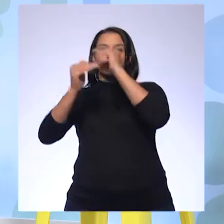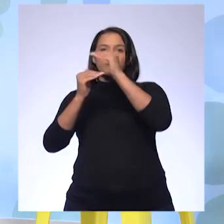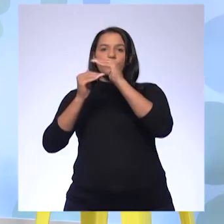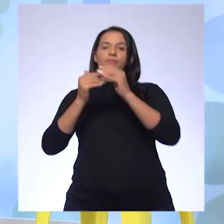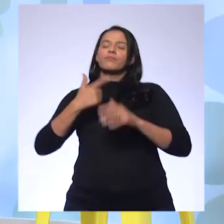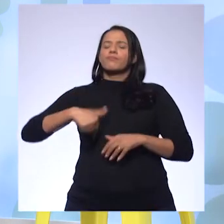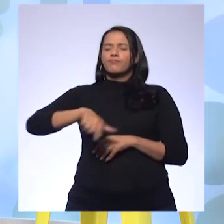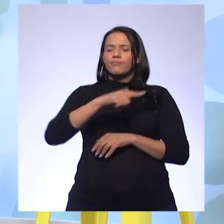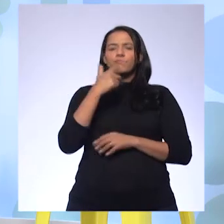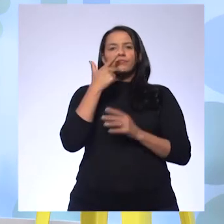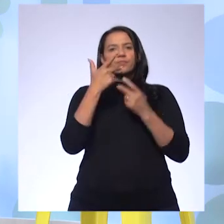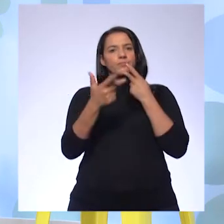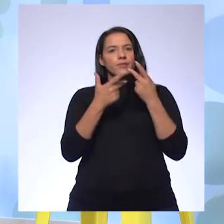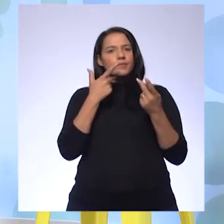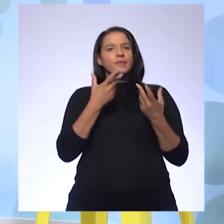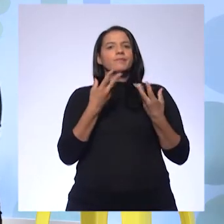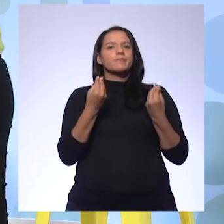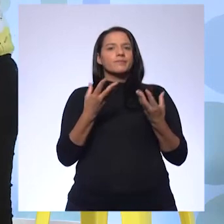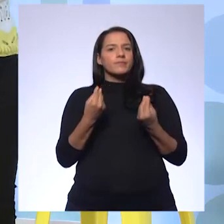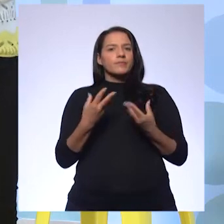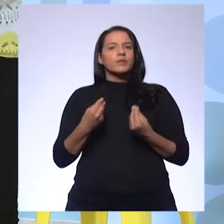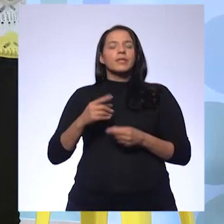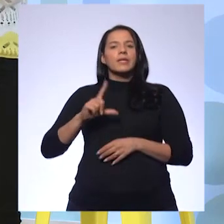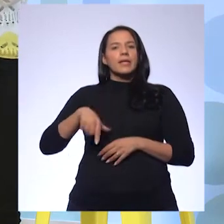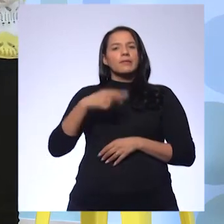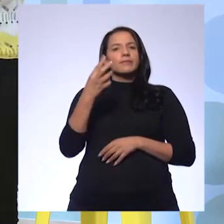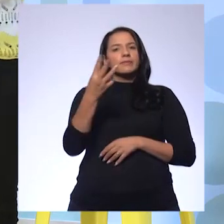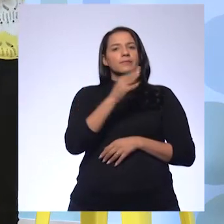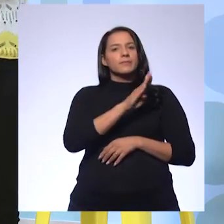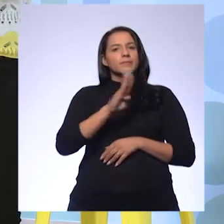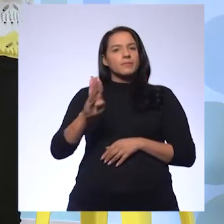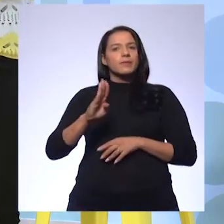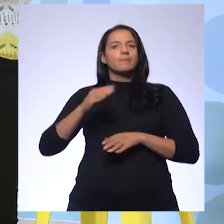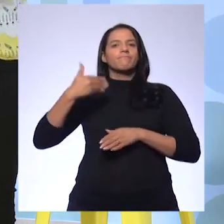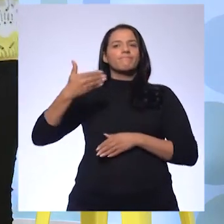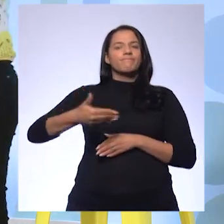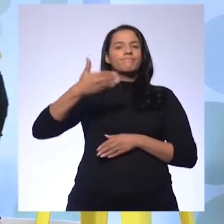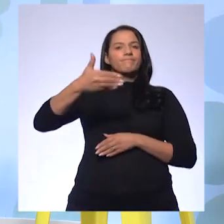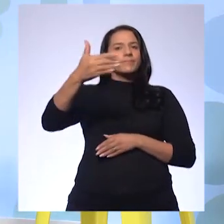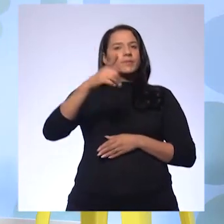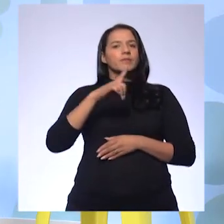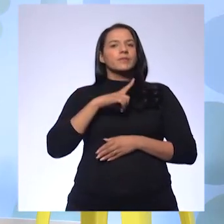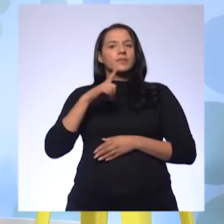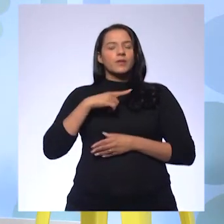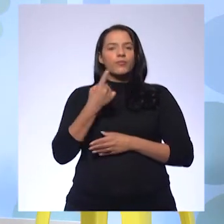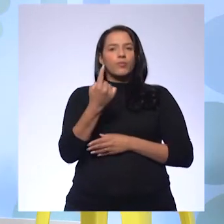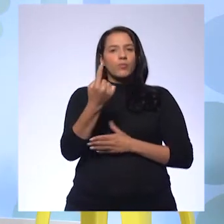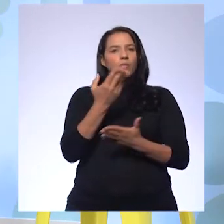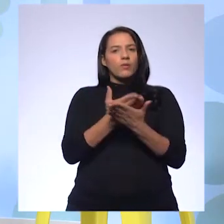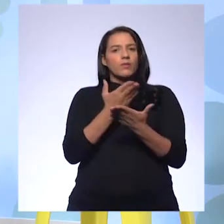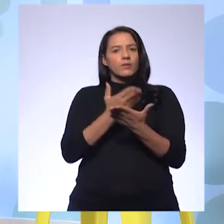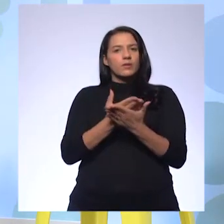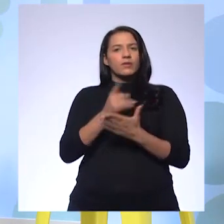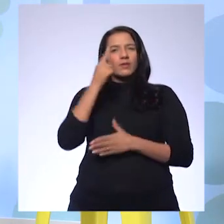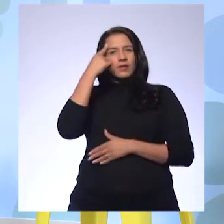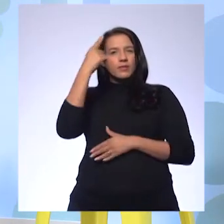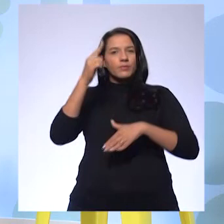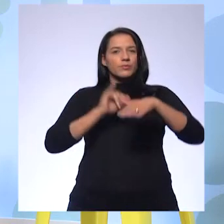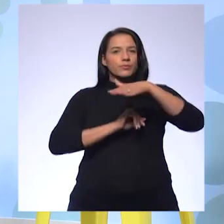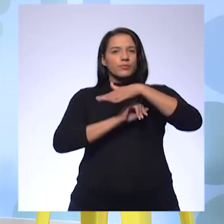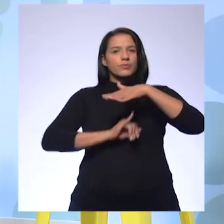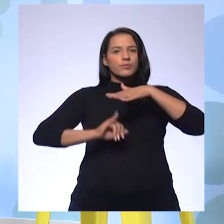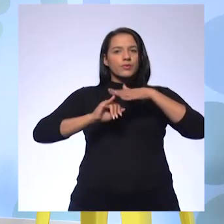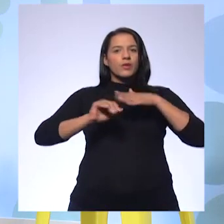vem falando desde o começo do 3º bimestre. Inclusive, a gente teve uma aula com o Instituto Ayrton Senna, né,